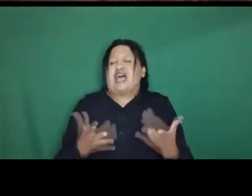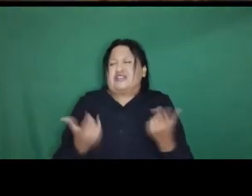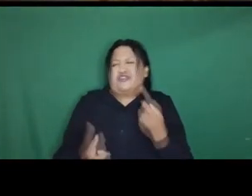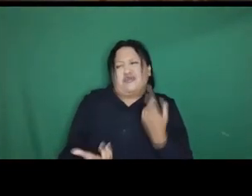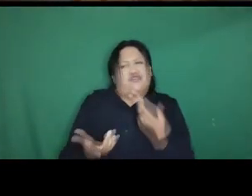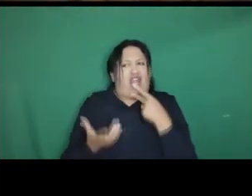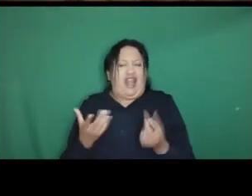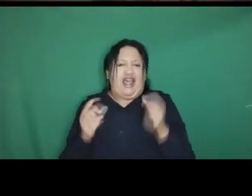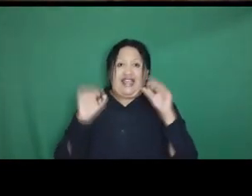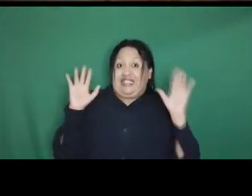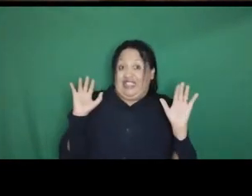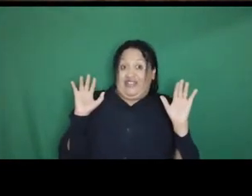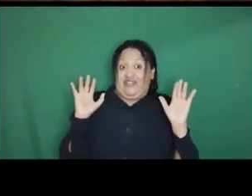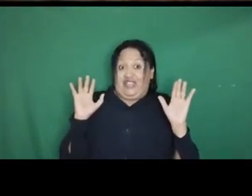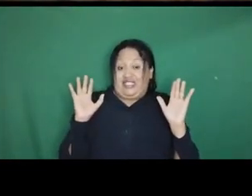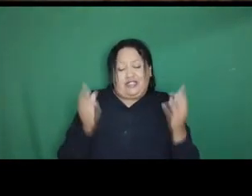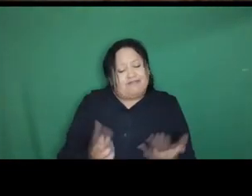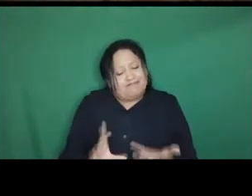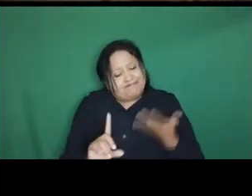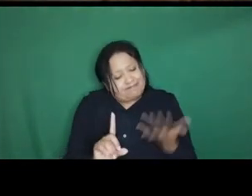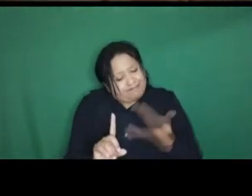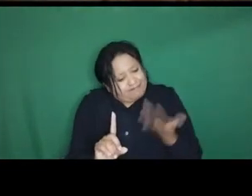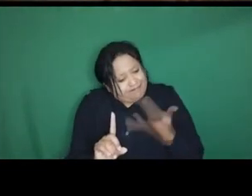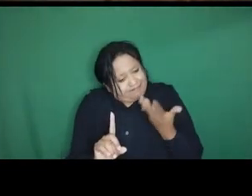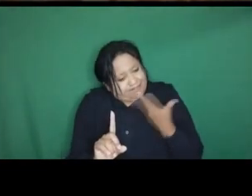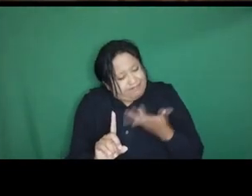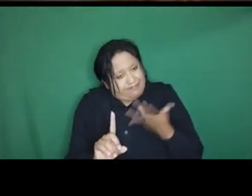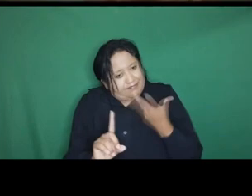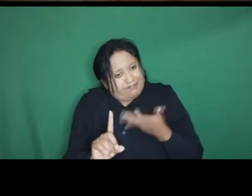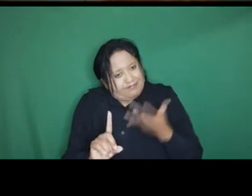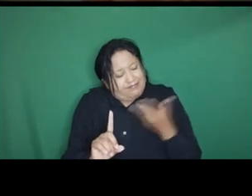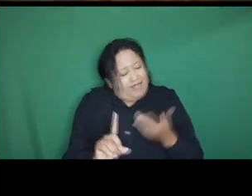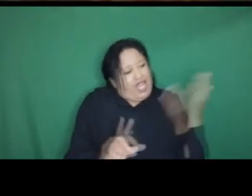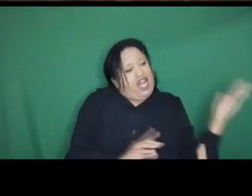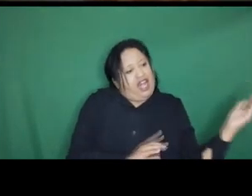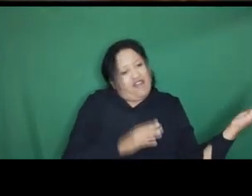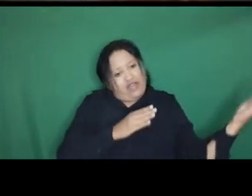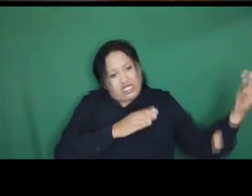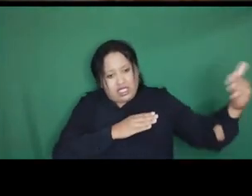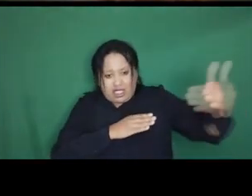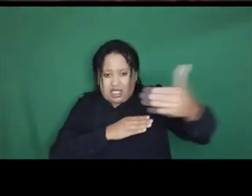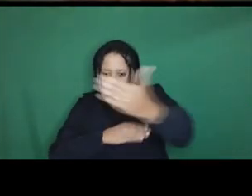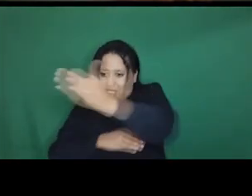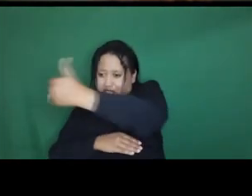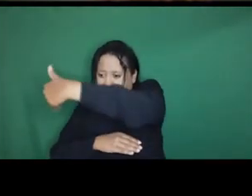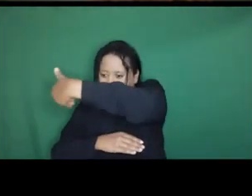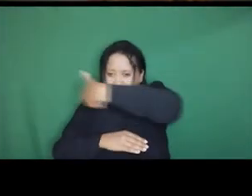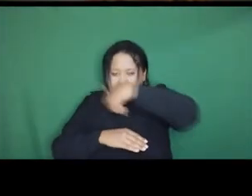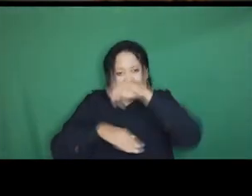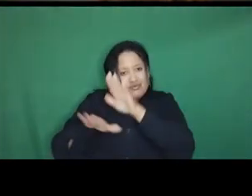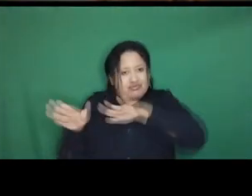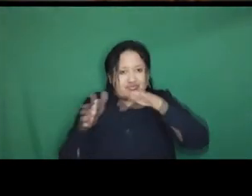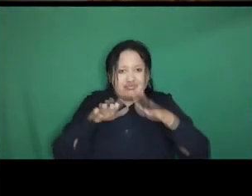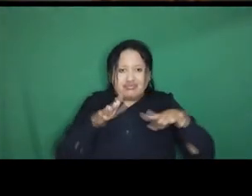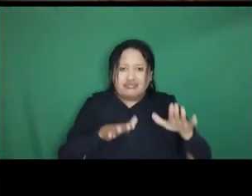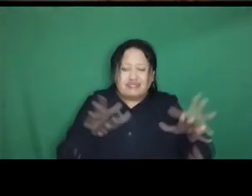dizer assim ela vai sendo alimentada né Por esse deslocamento ela vem pelo oceano Tá certo e vai ser na